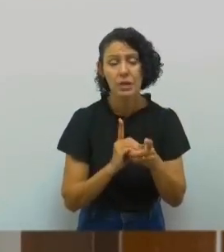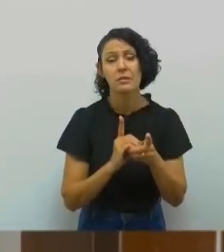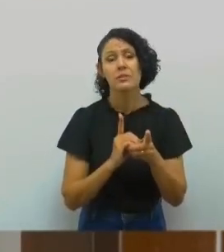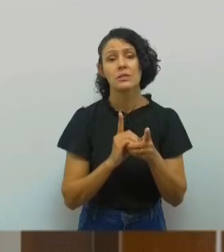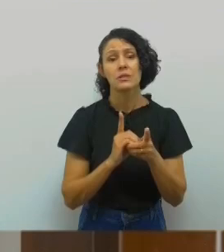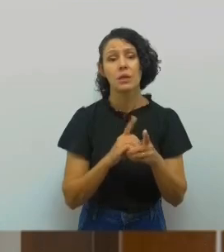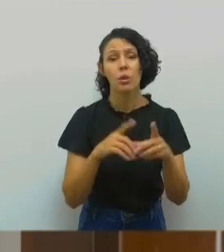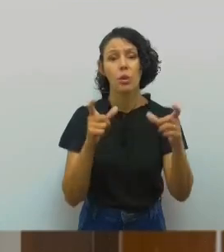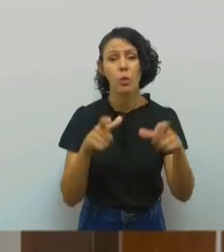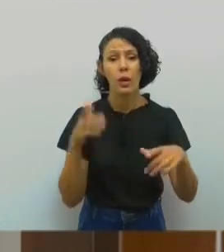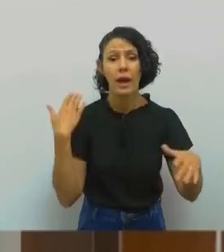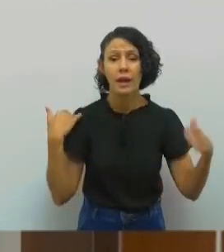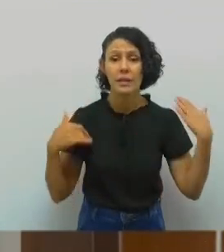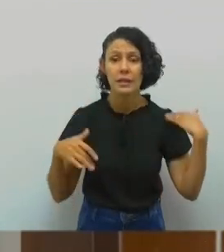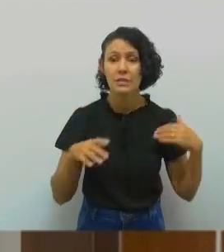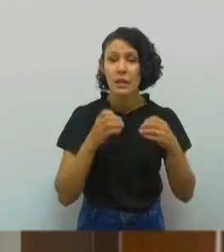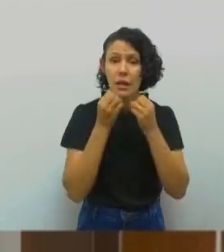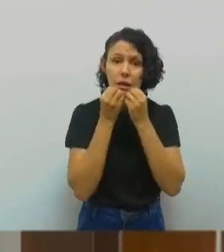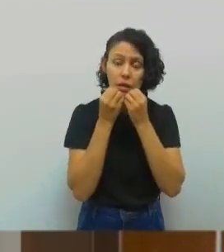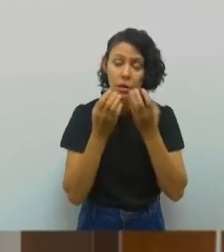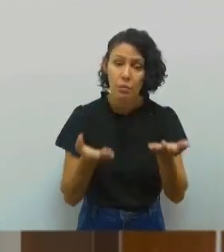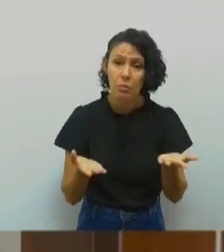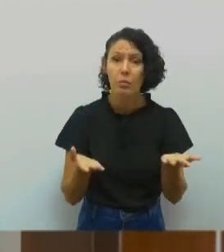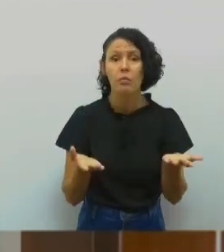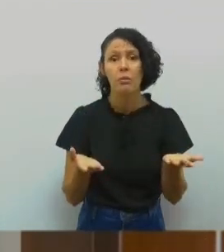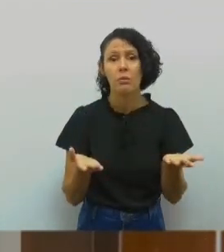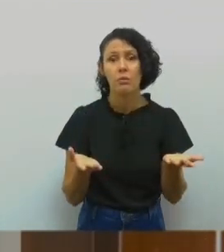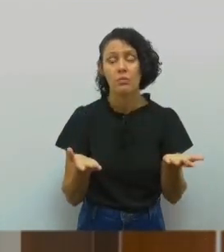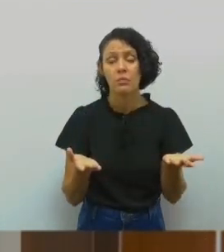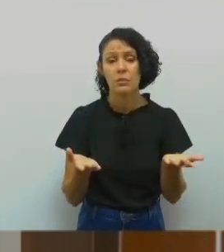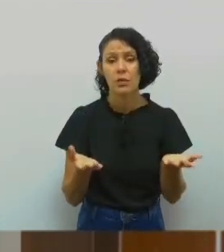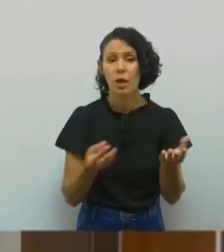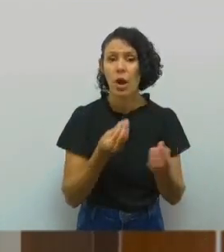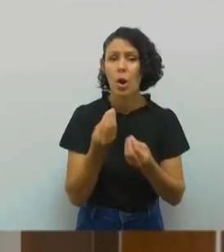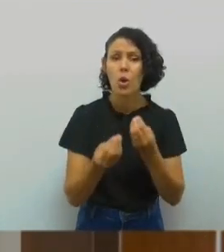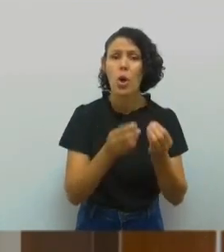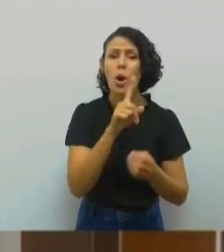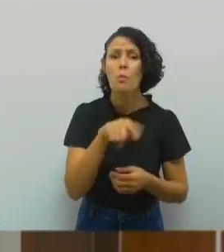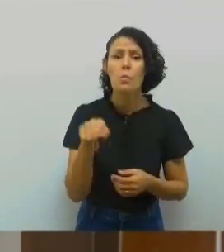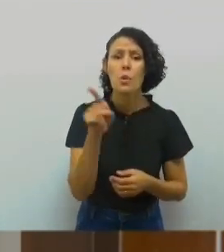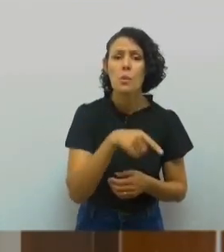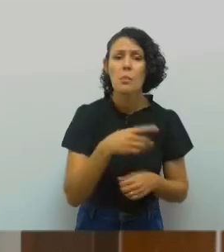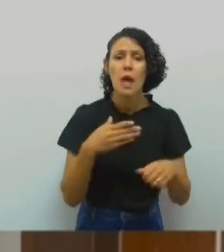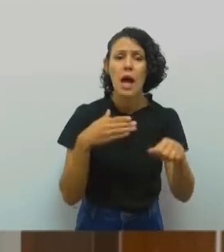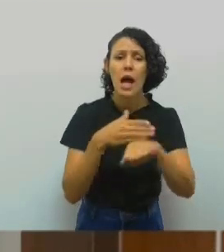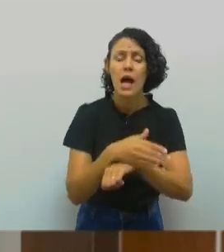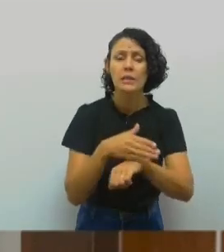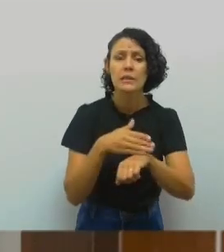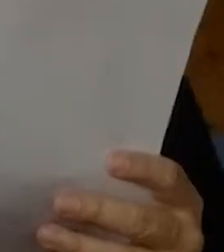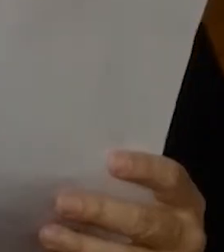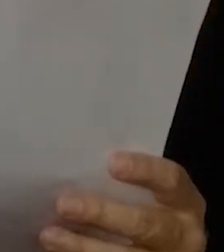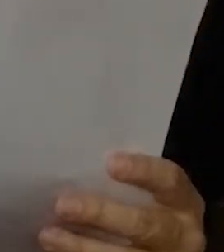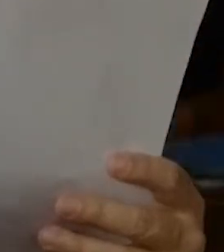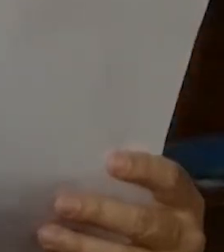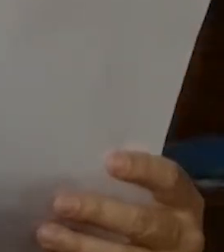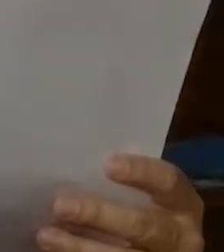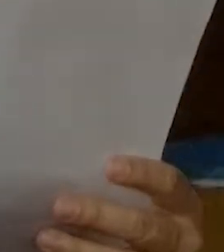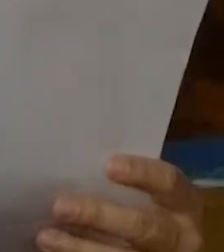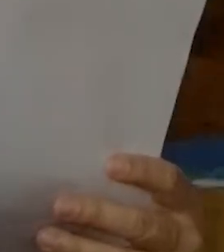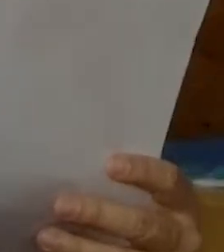lazer é bom pra população vereadora Luciana eu sinceramente vou aguardar sentado